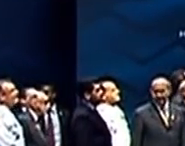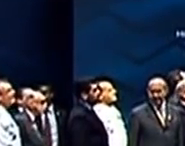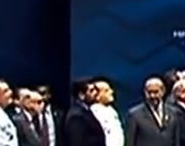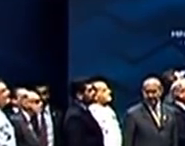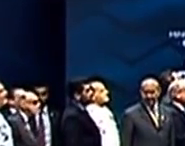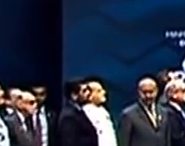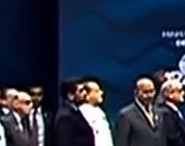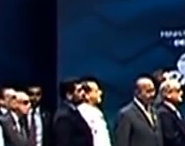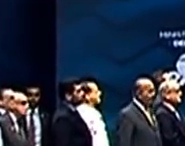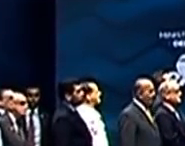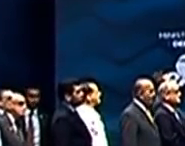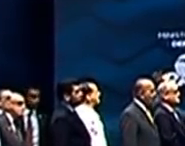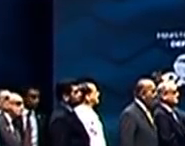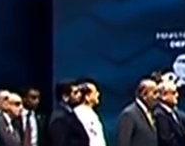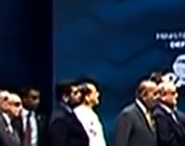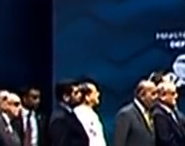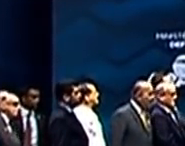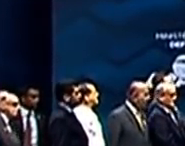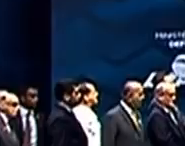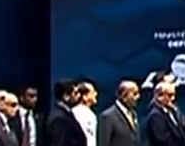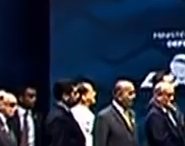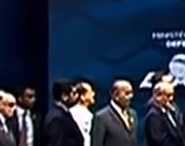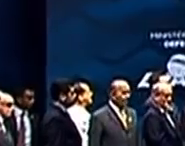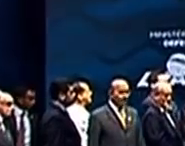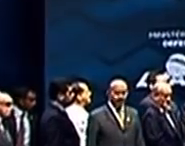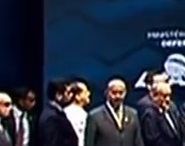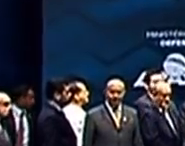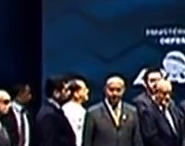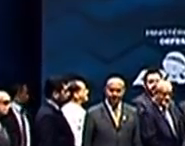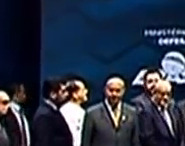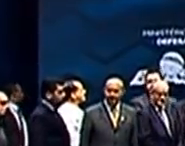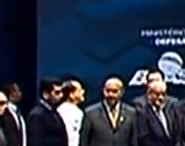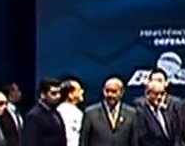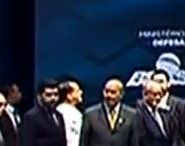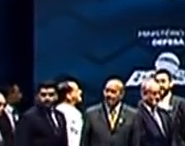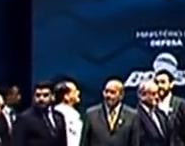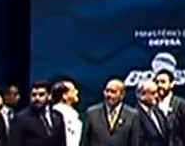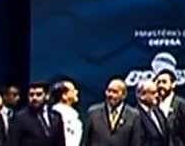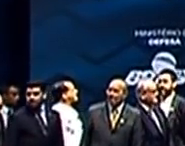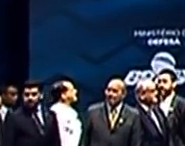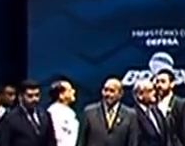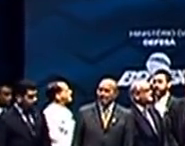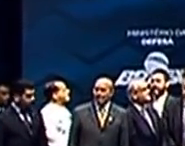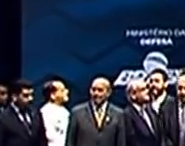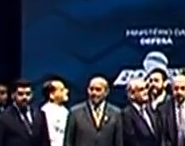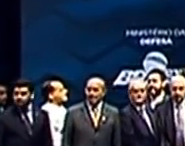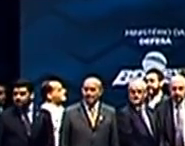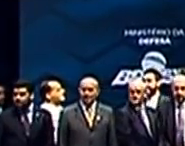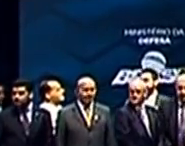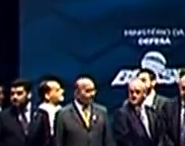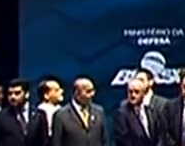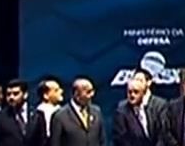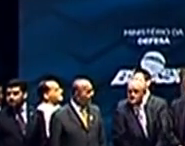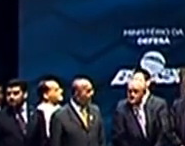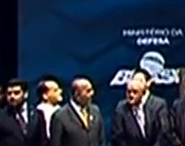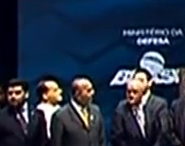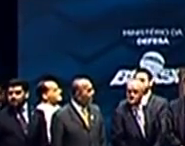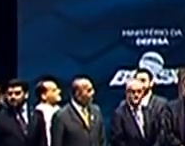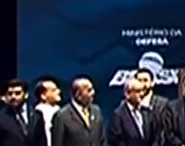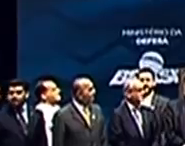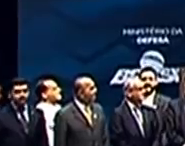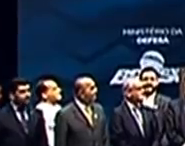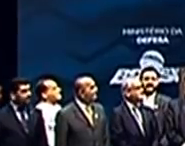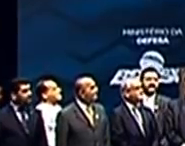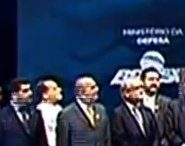êxito que celebramos também é fruto do esforço e da competência dos 13 mil trabalhadores e das centenas de